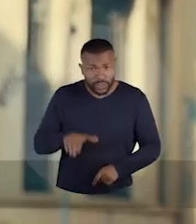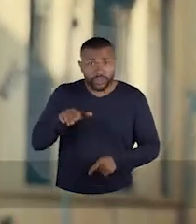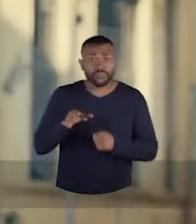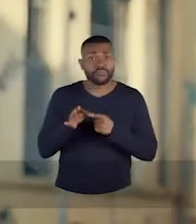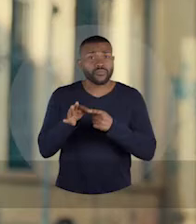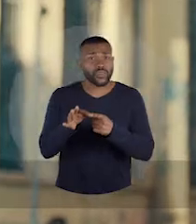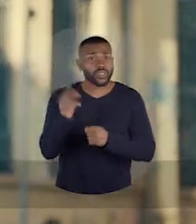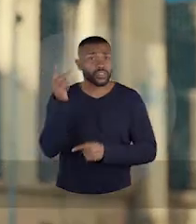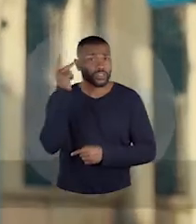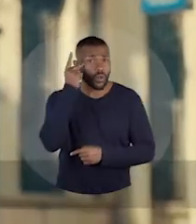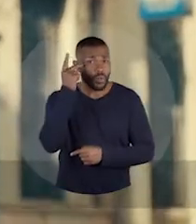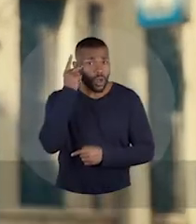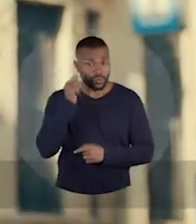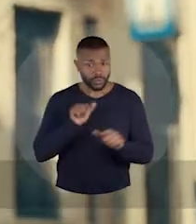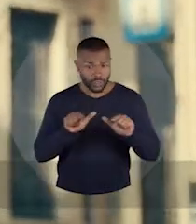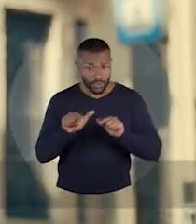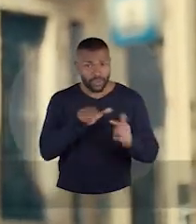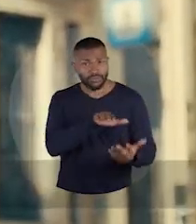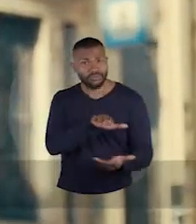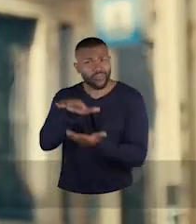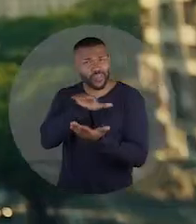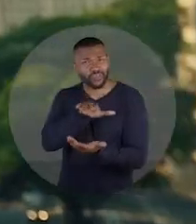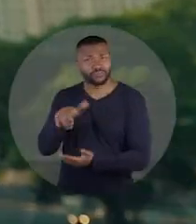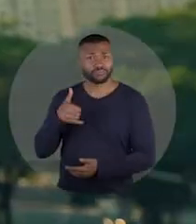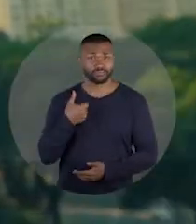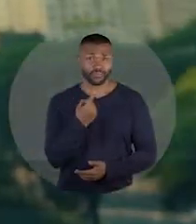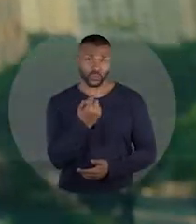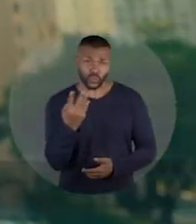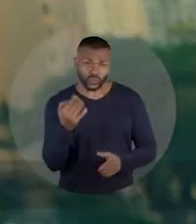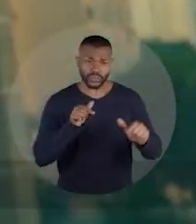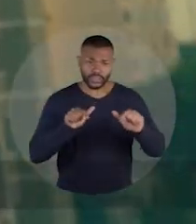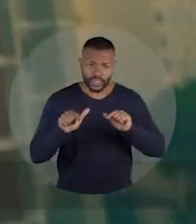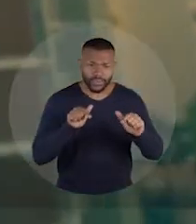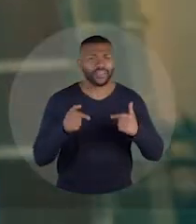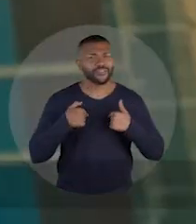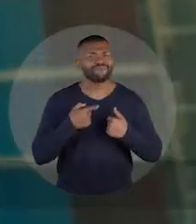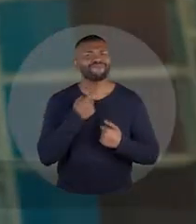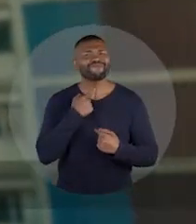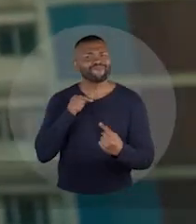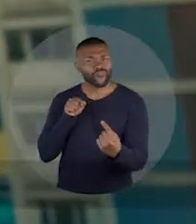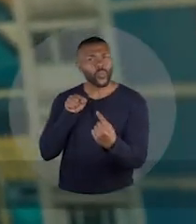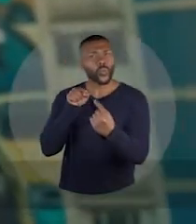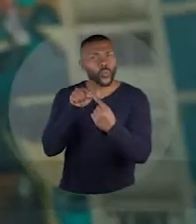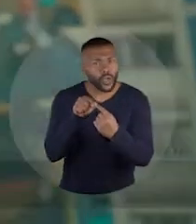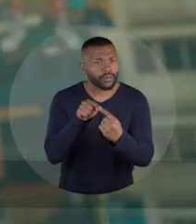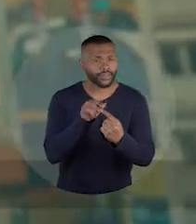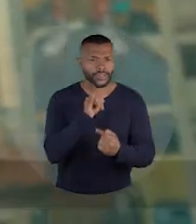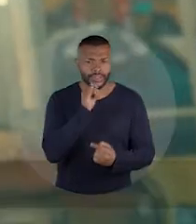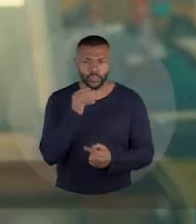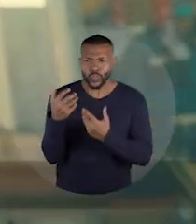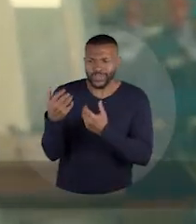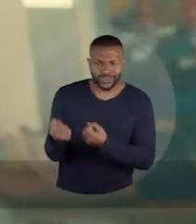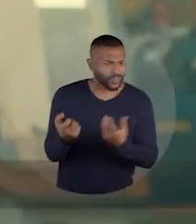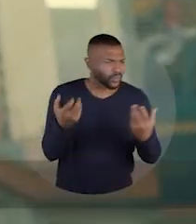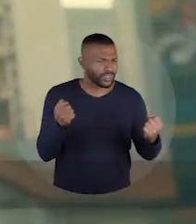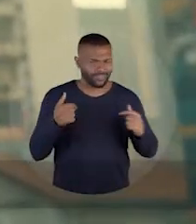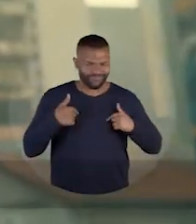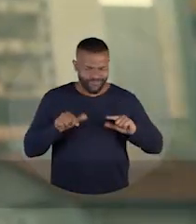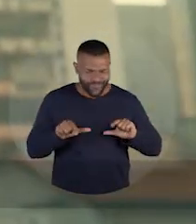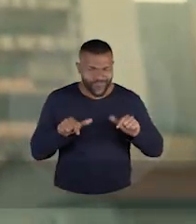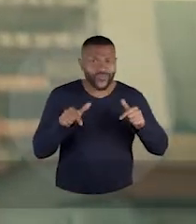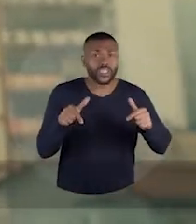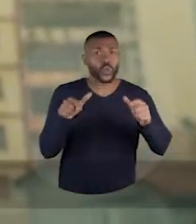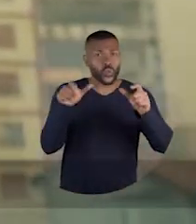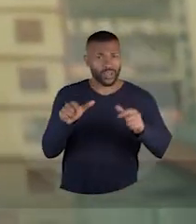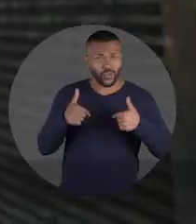Cristina periferia de São Paulo fui office-boy com 14 anos trabalhar é a minha vocação enfrentei os nãos' que a vida dá